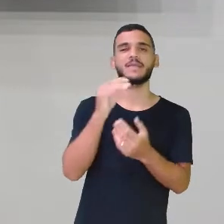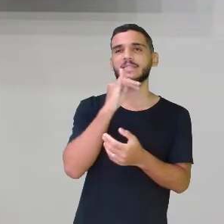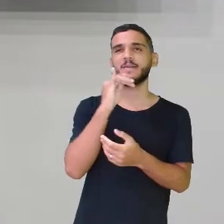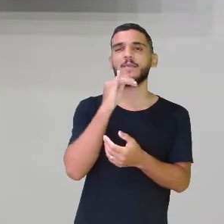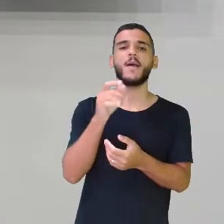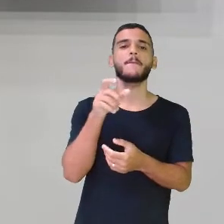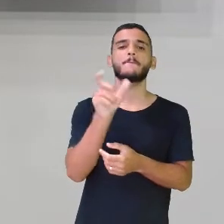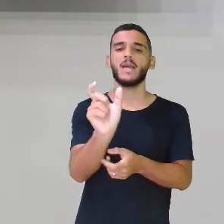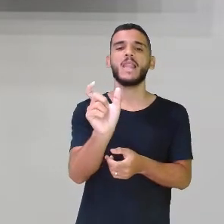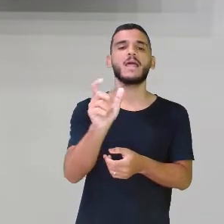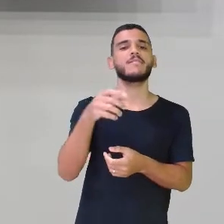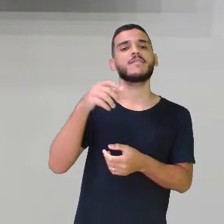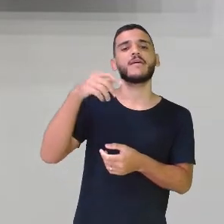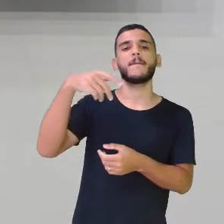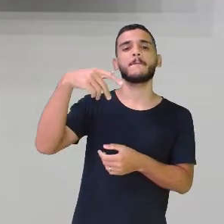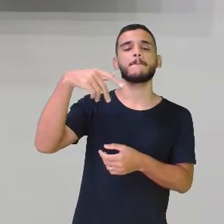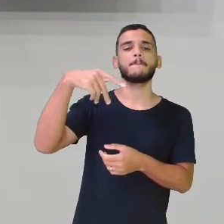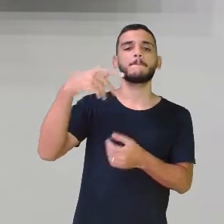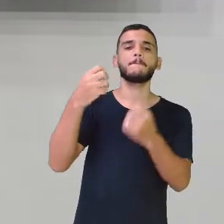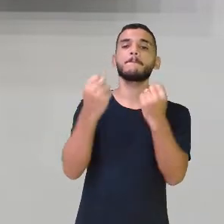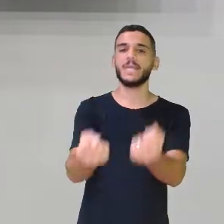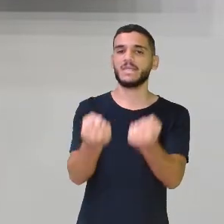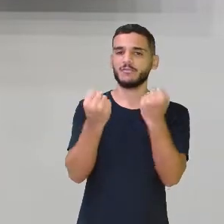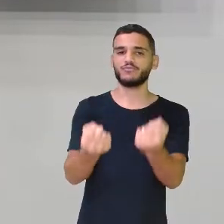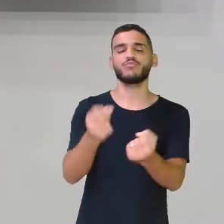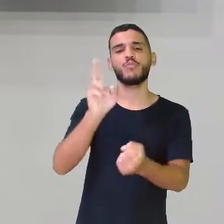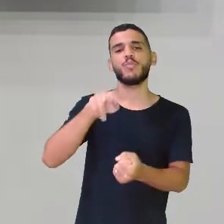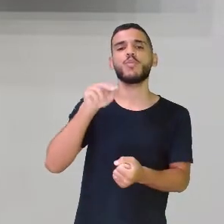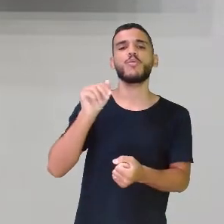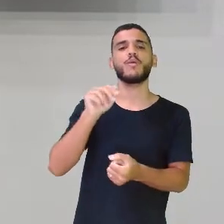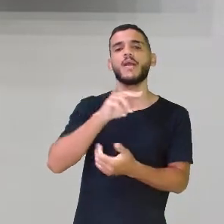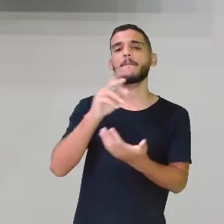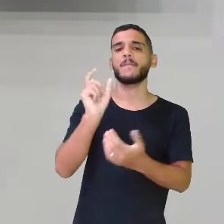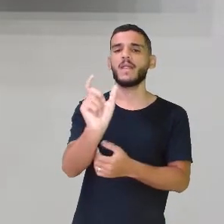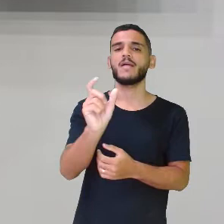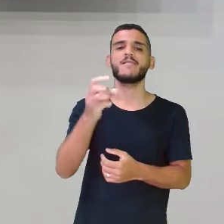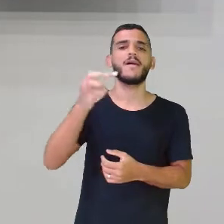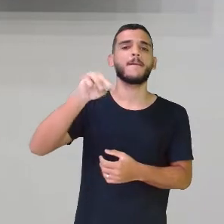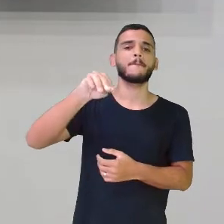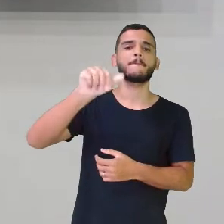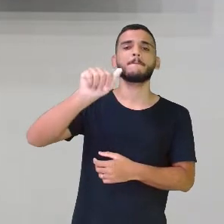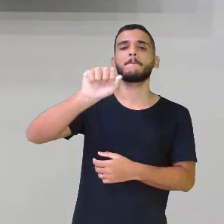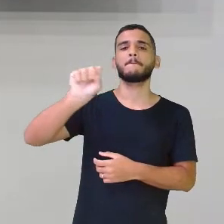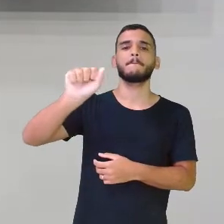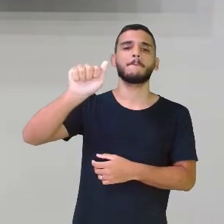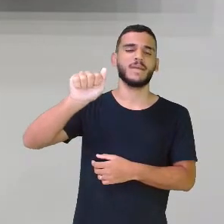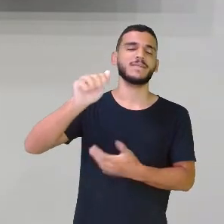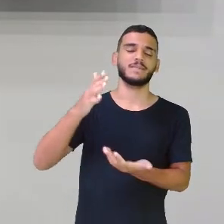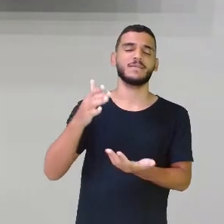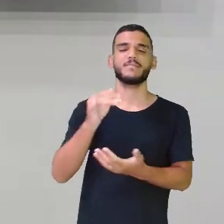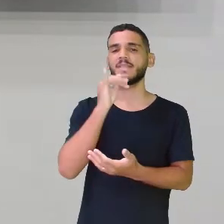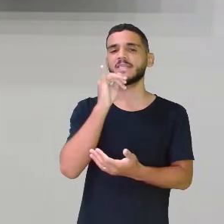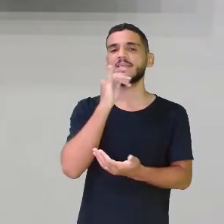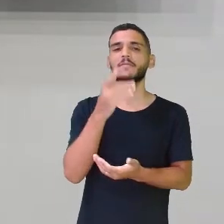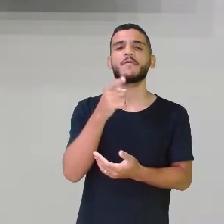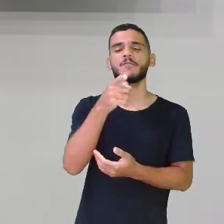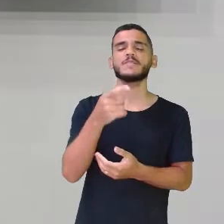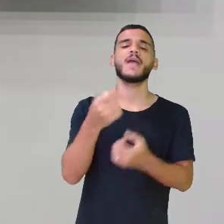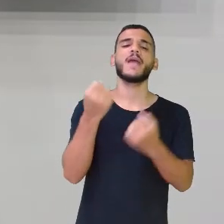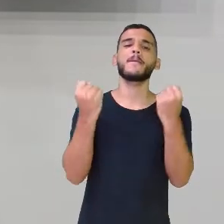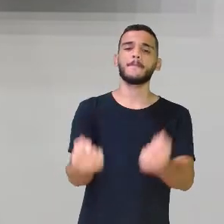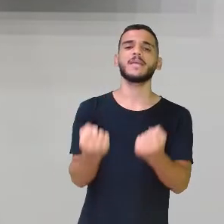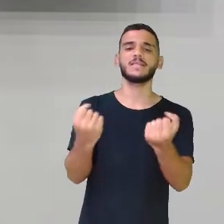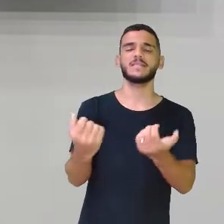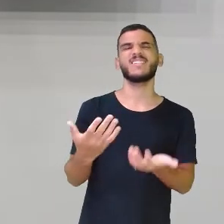peso, professora? Ah, meu peso é 57 quilos, por exemplo. Ah, meu